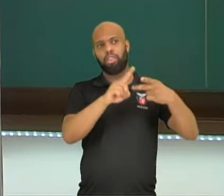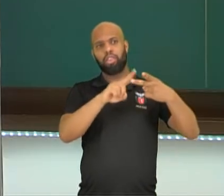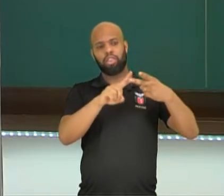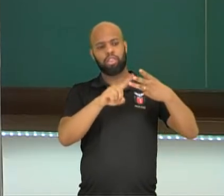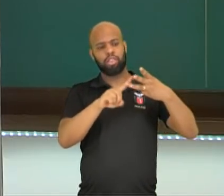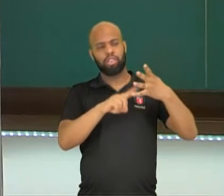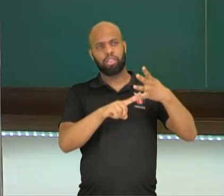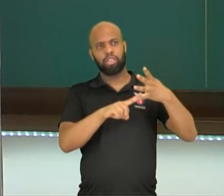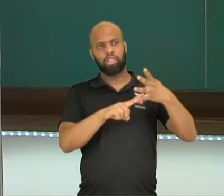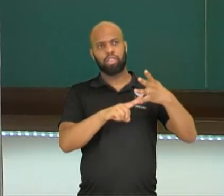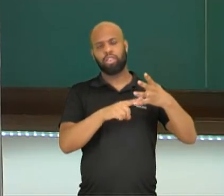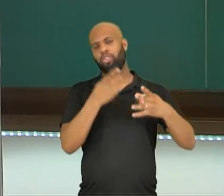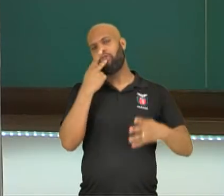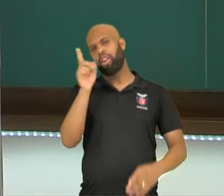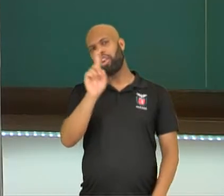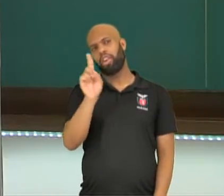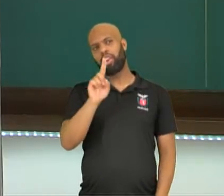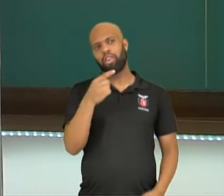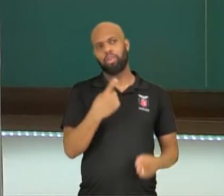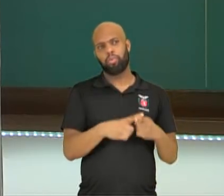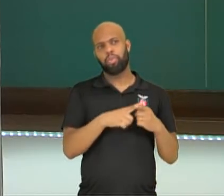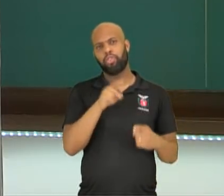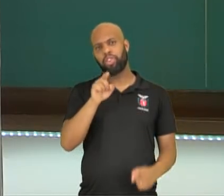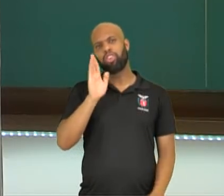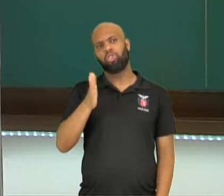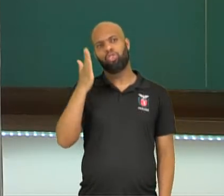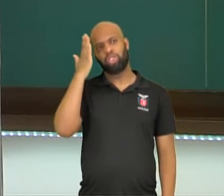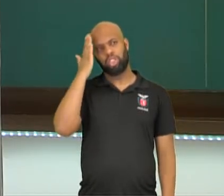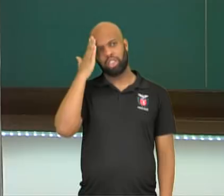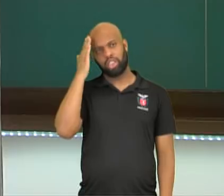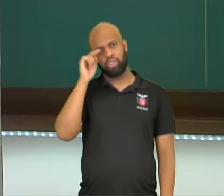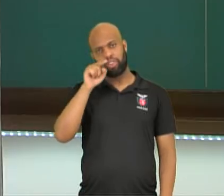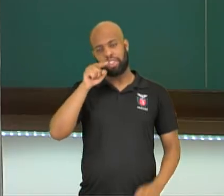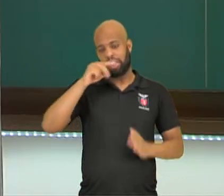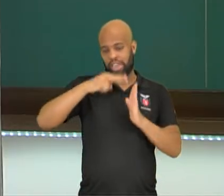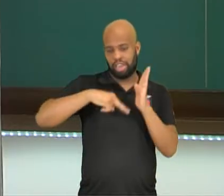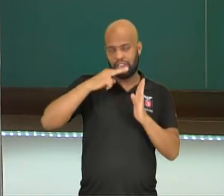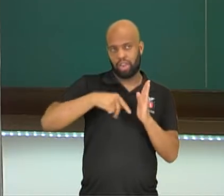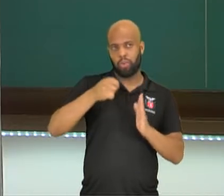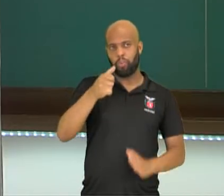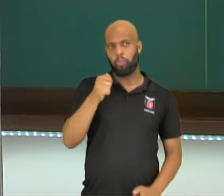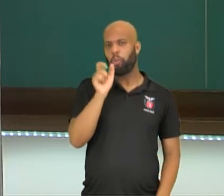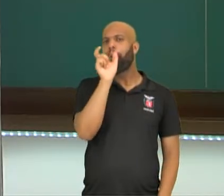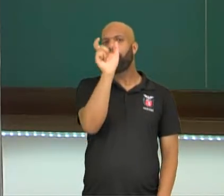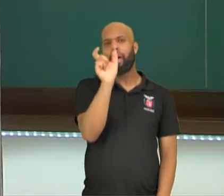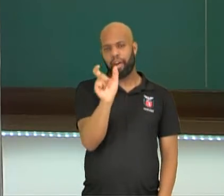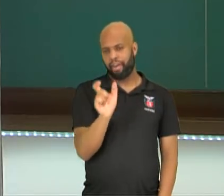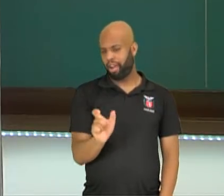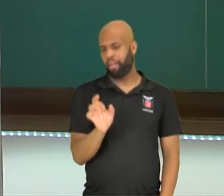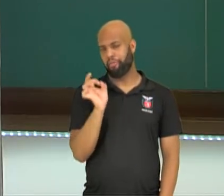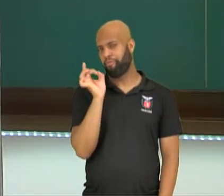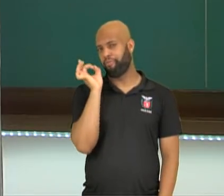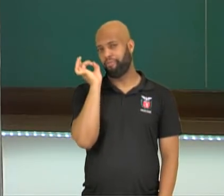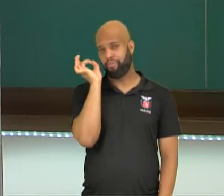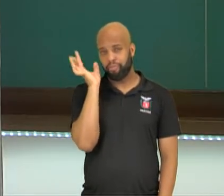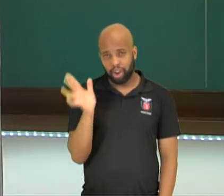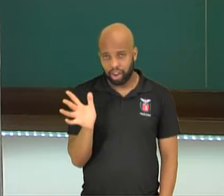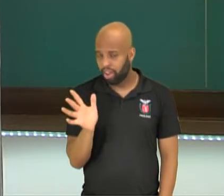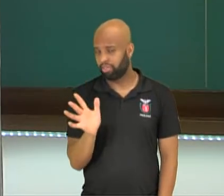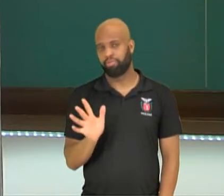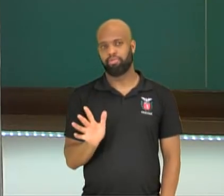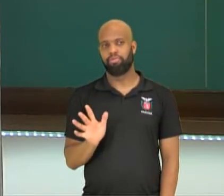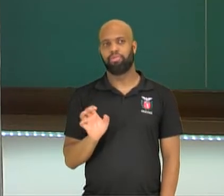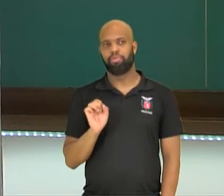alternativas. Sim, não falei, né? Você já sabe, você leu, eram poucas palavras, cada alternativa tem uma palavrinha só,